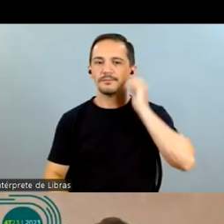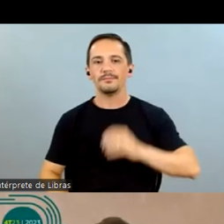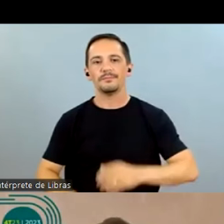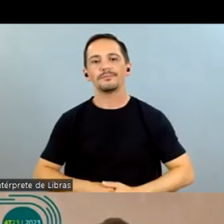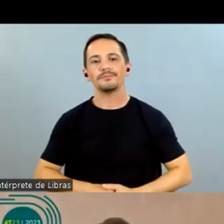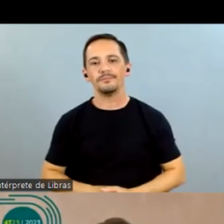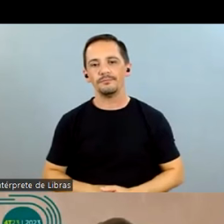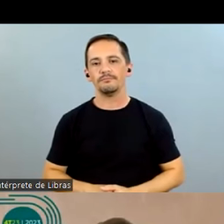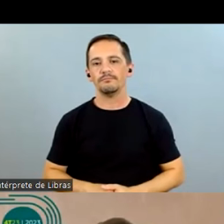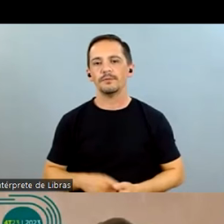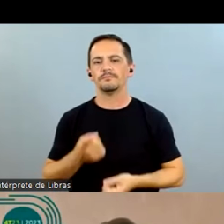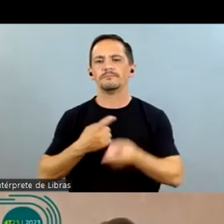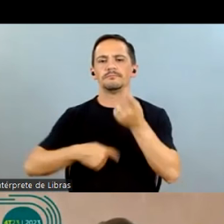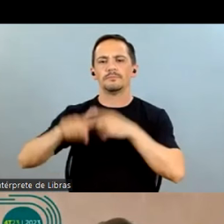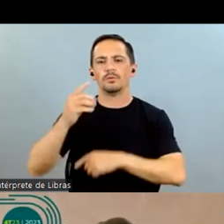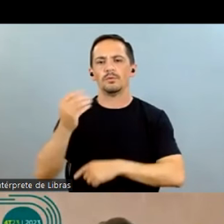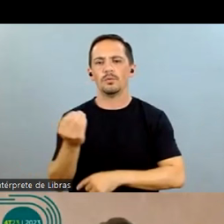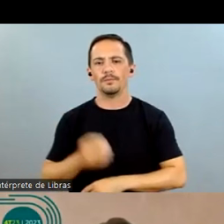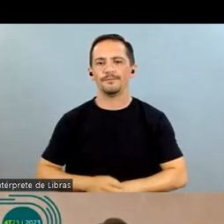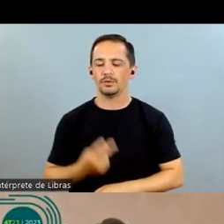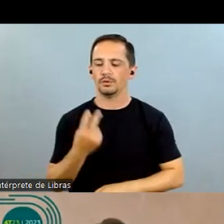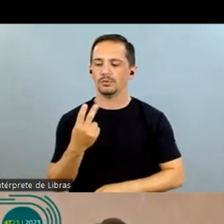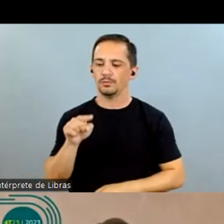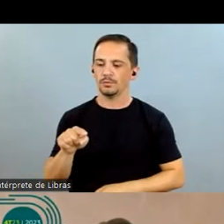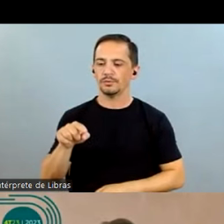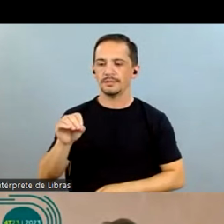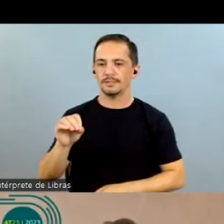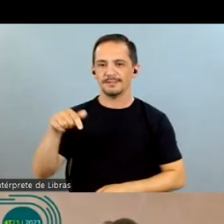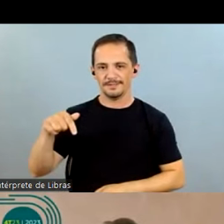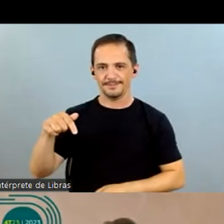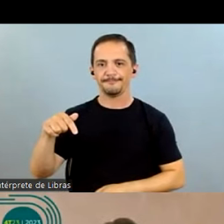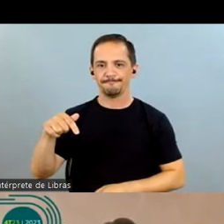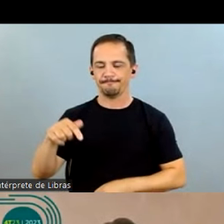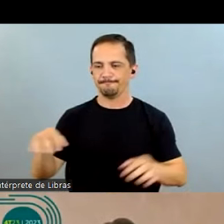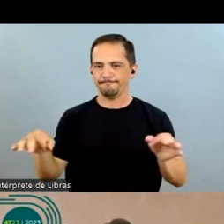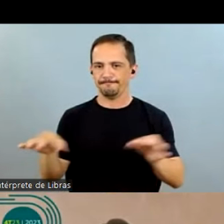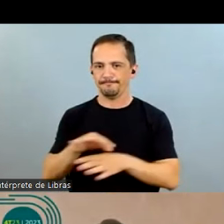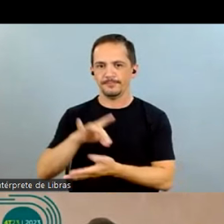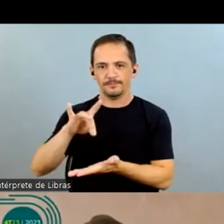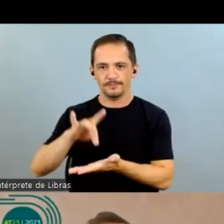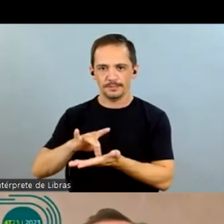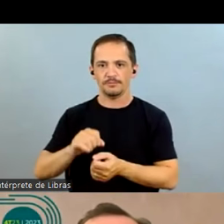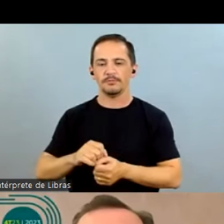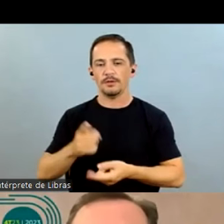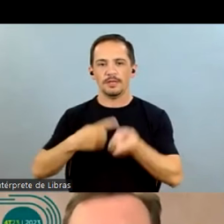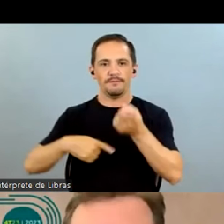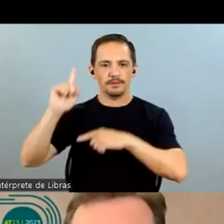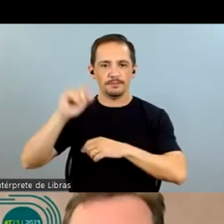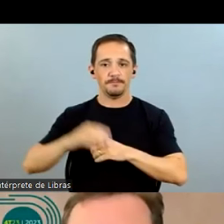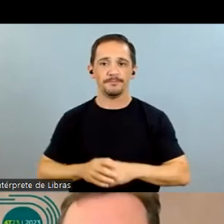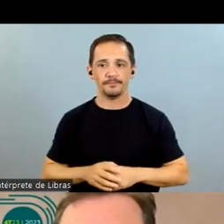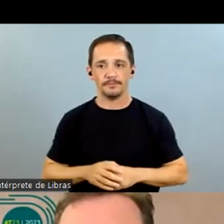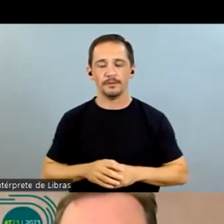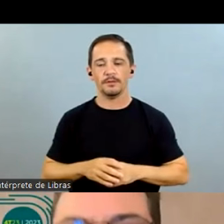alavancagem nós fechamos em 2.07 em linha aí com as nossas nossas previsões nós praticamente concluímos os investimentos da